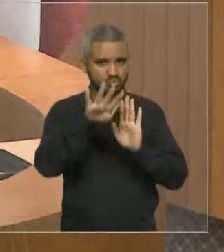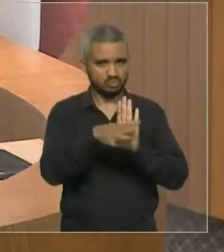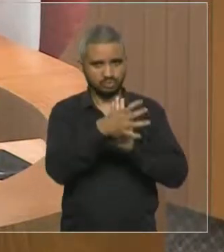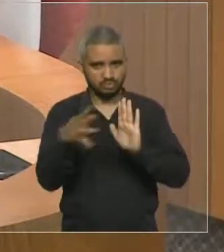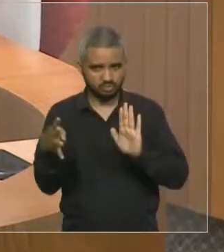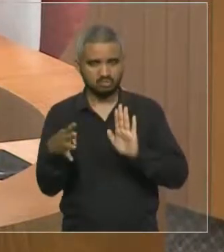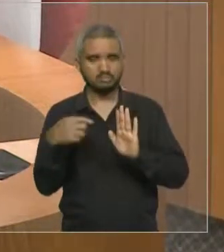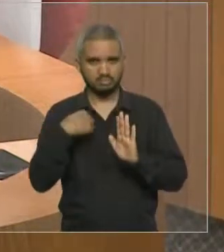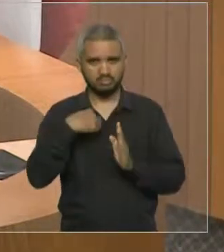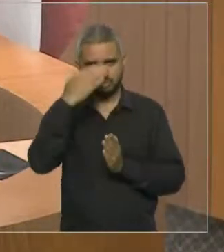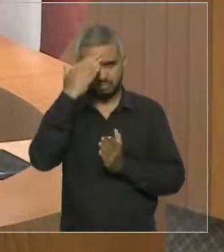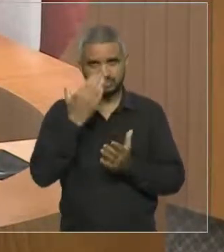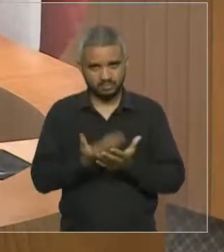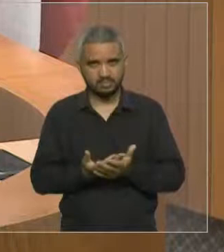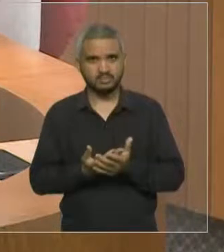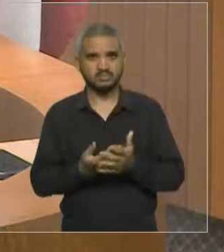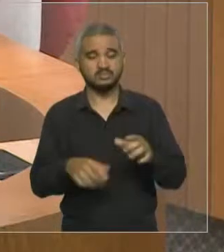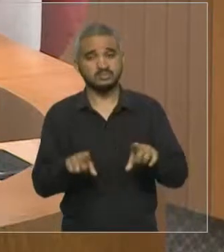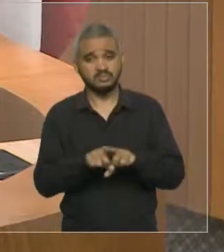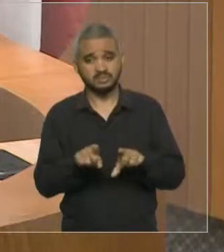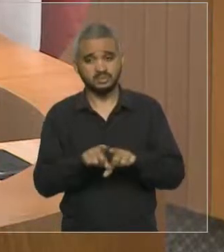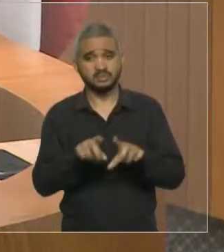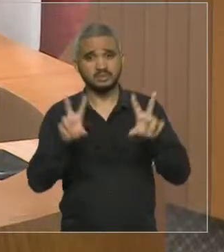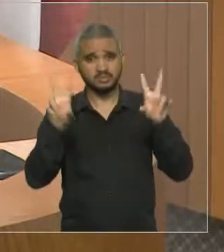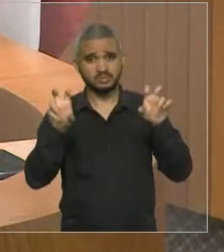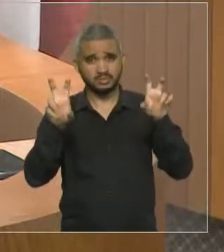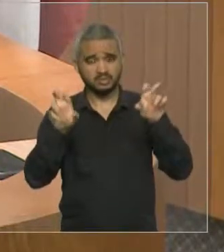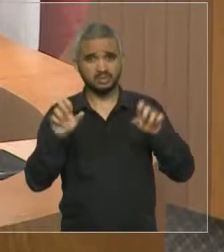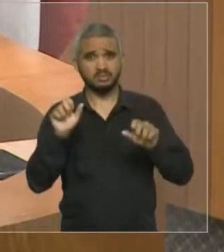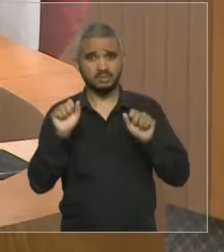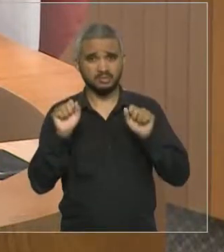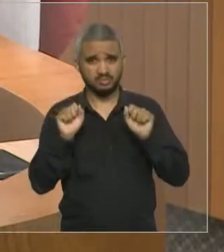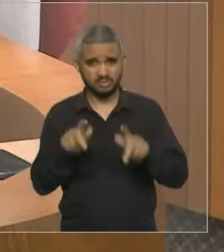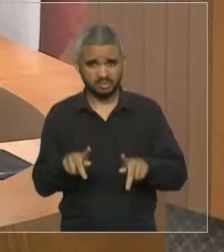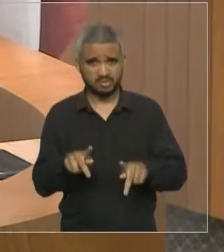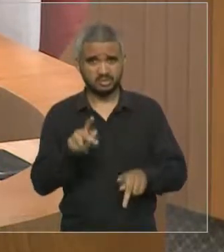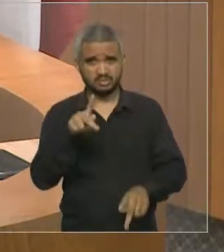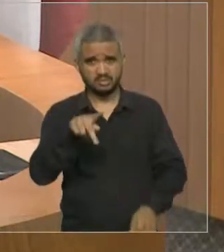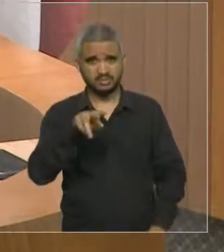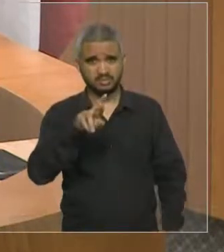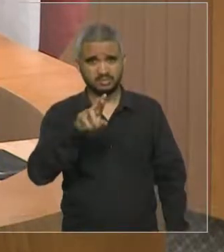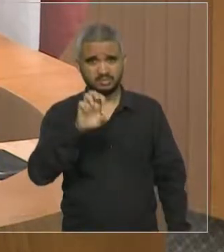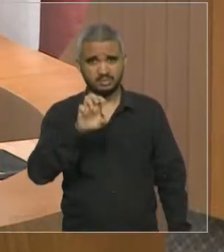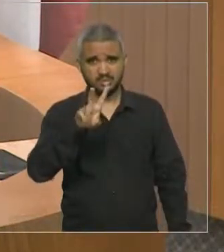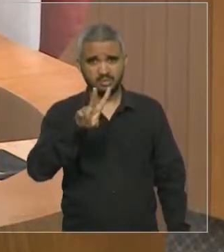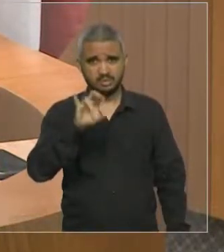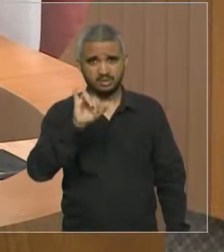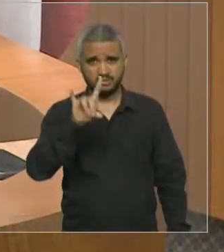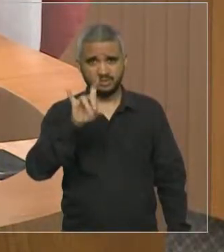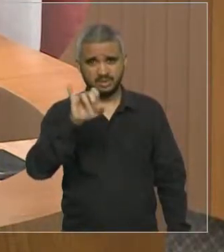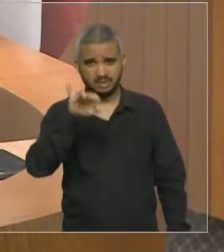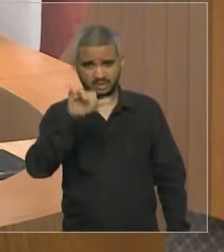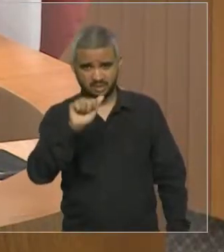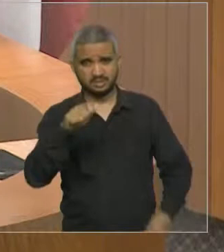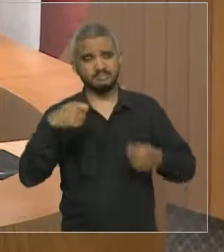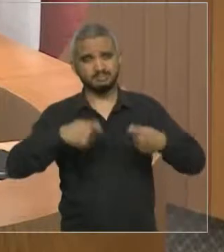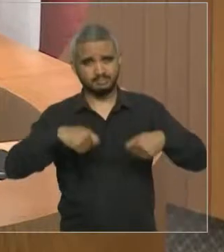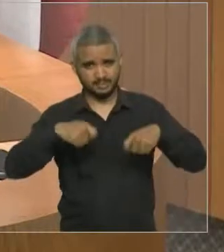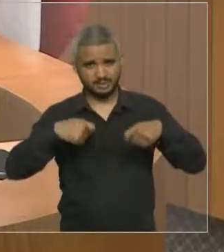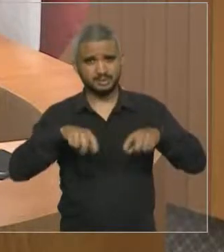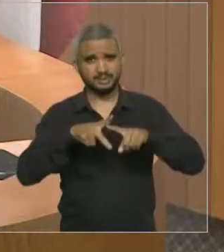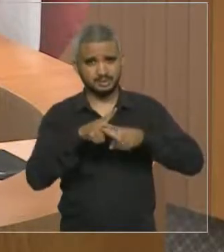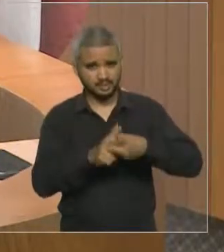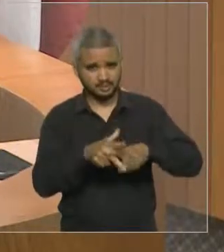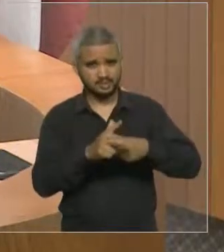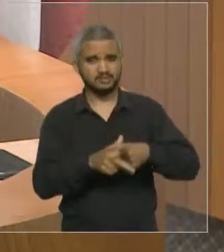óbvio que essa questão previdenciária lá terá que ser tocada em algum momento no ano de 2025 estado do maranhão passa